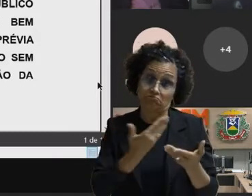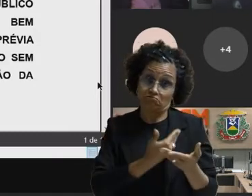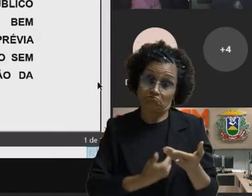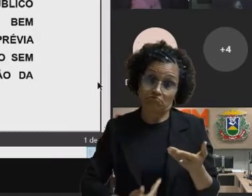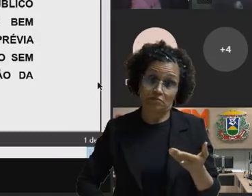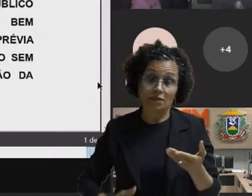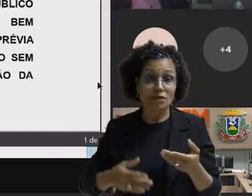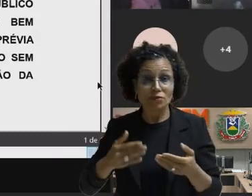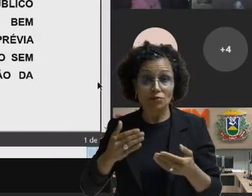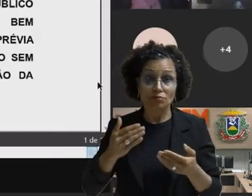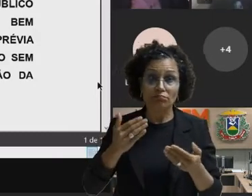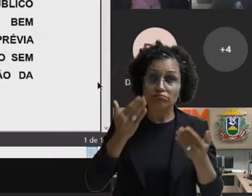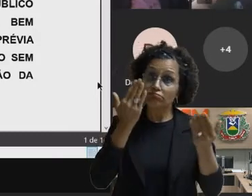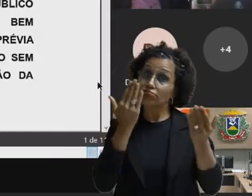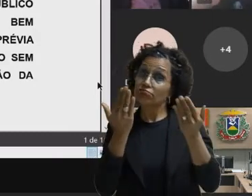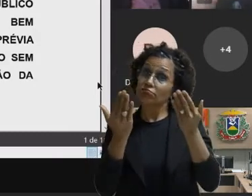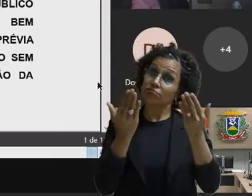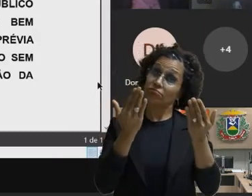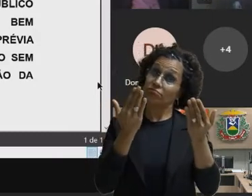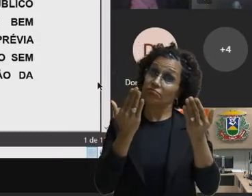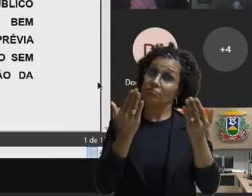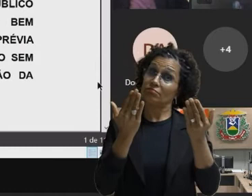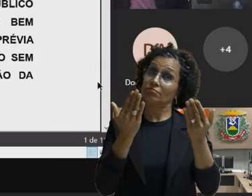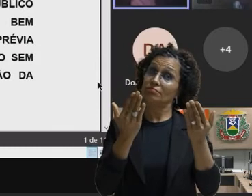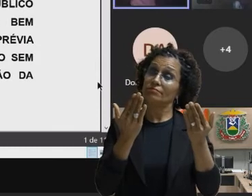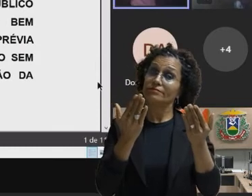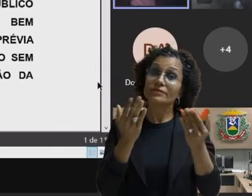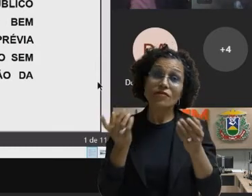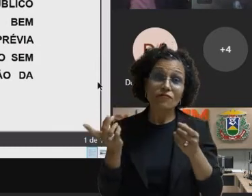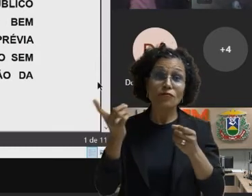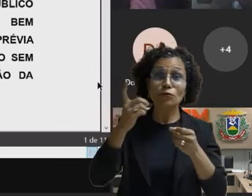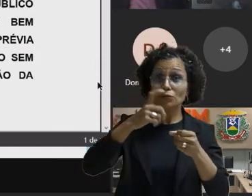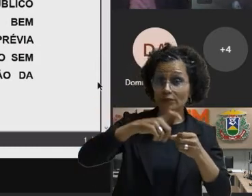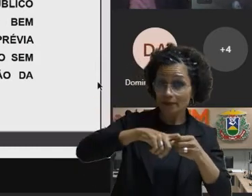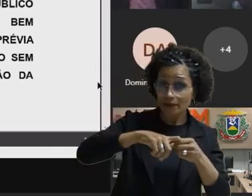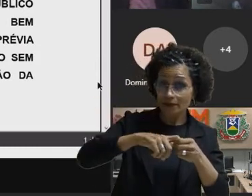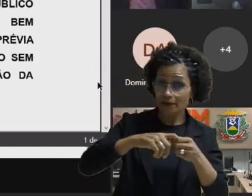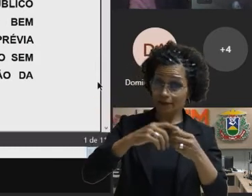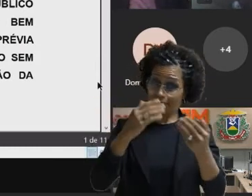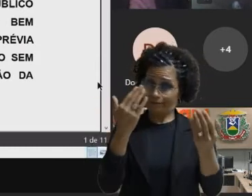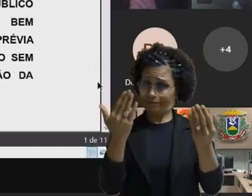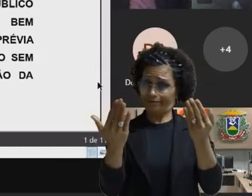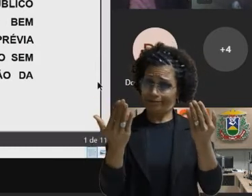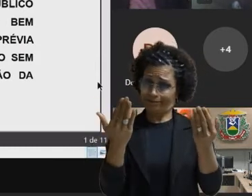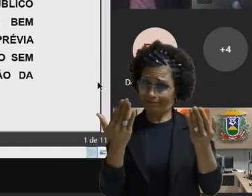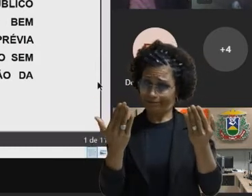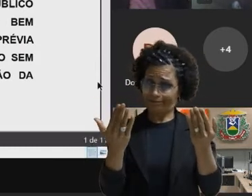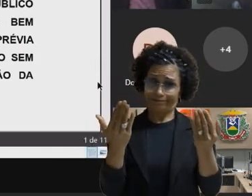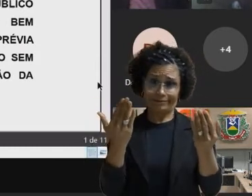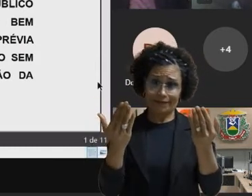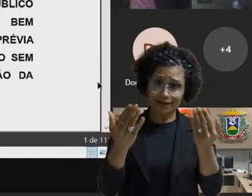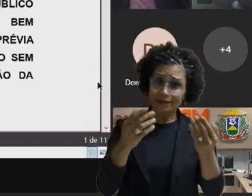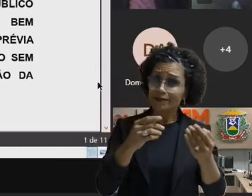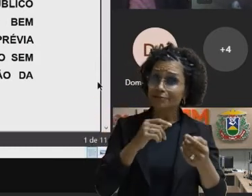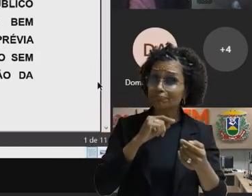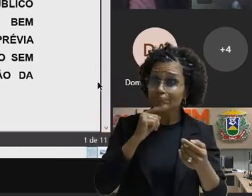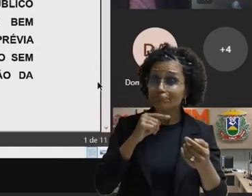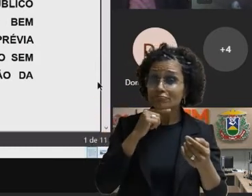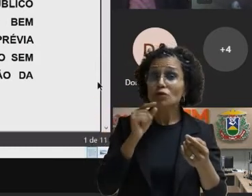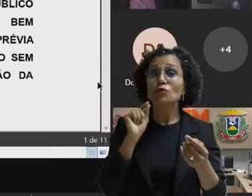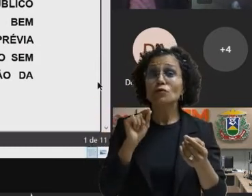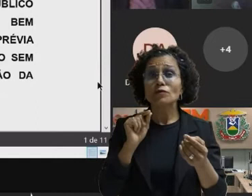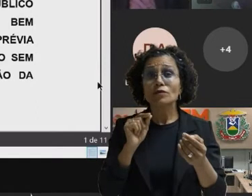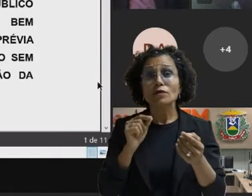em retornar um procedimento para poder, de repente, ver uma questão, uma